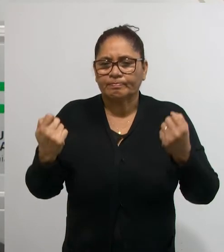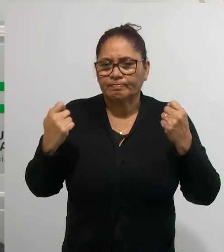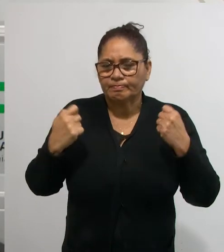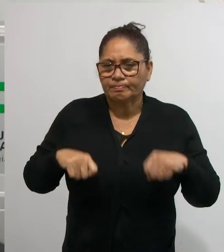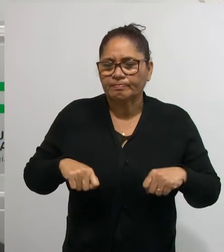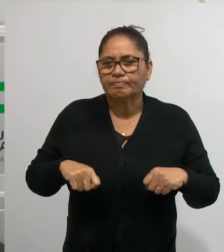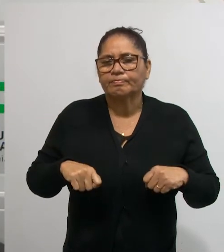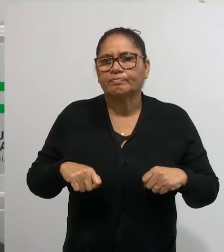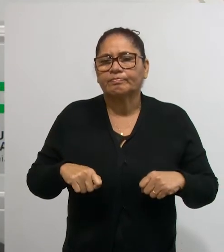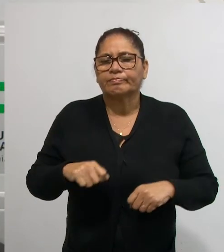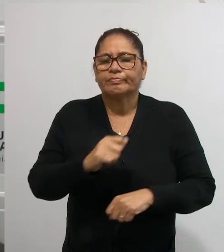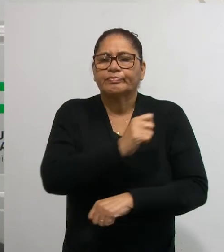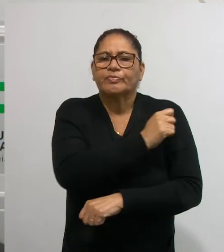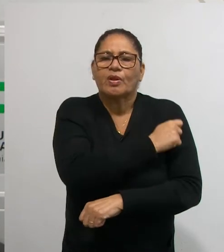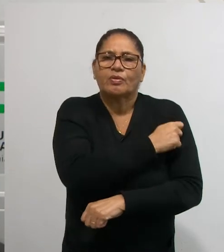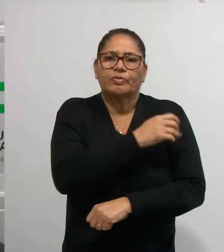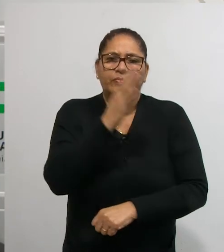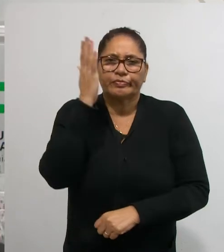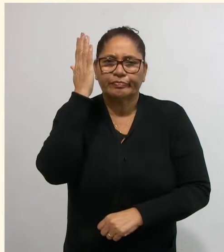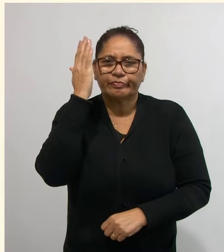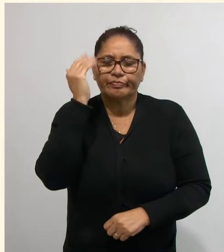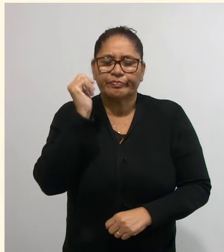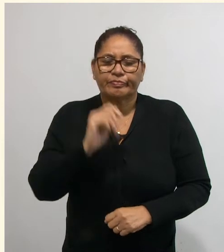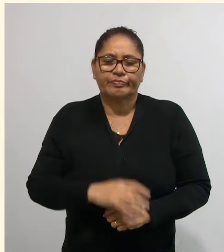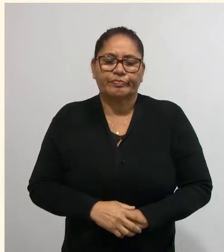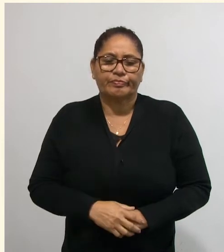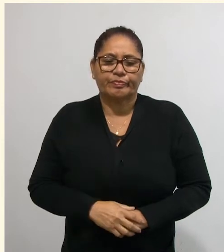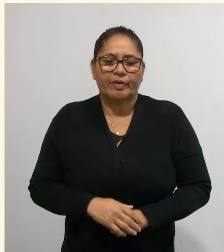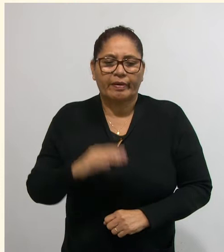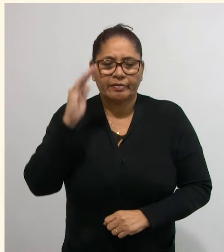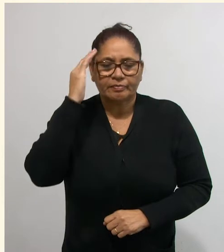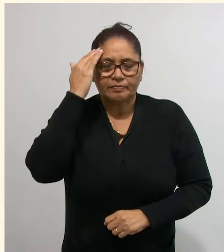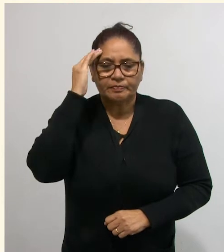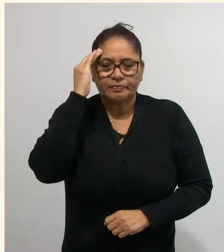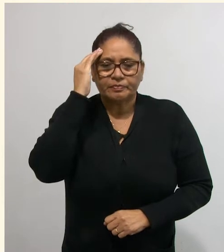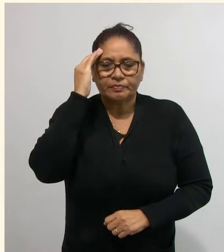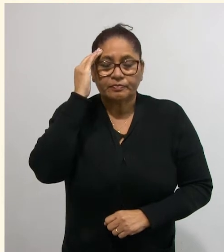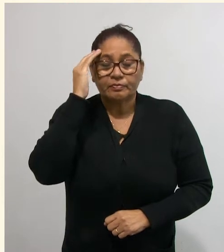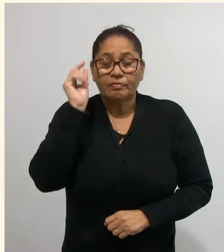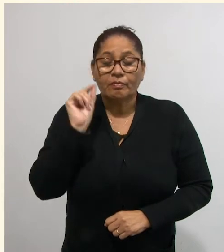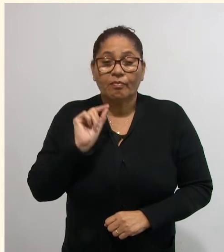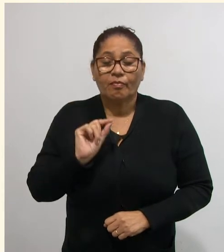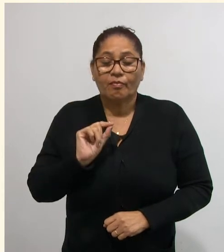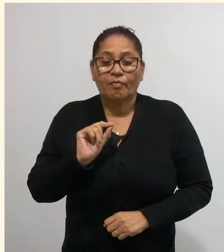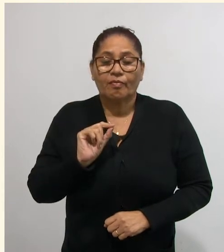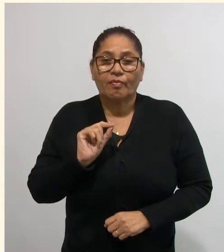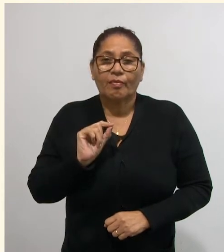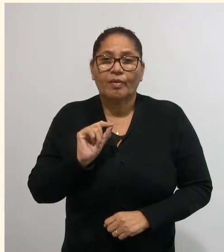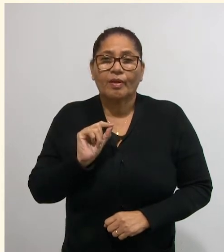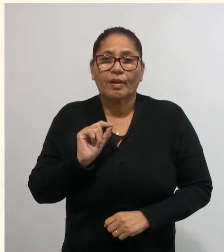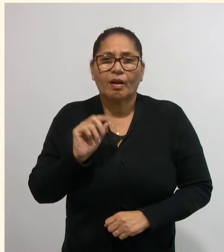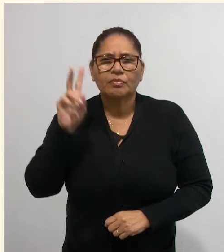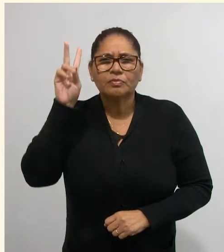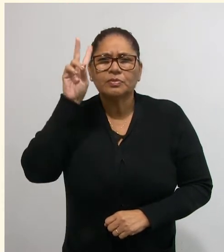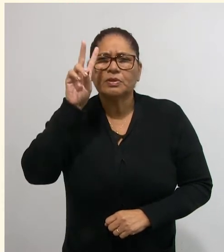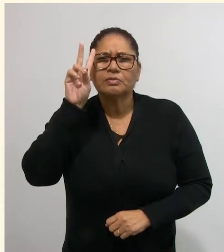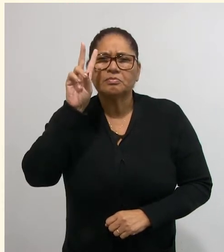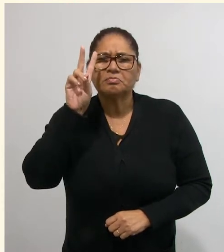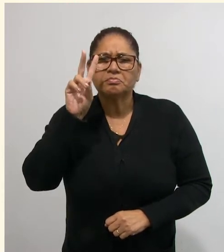Então, é nesse sentido que a prática educativa é entendida. Para isso, nós vamos